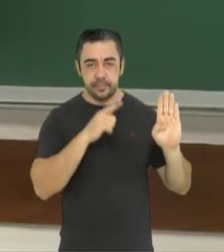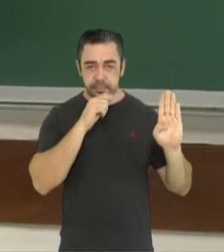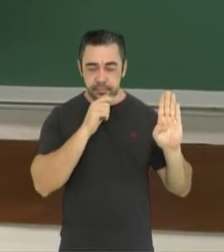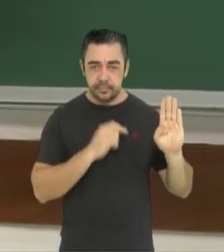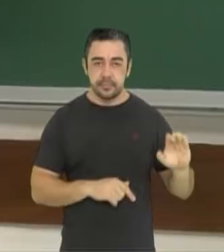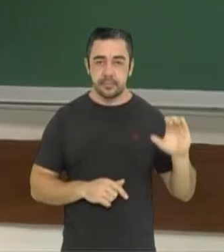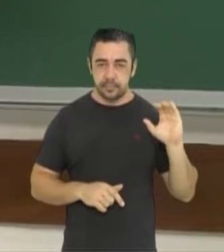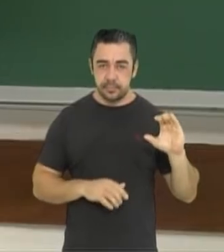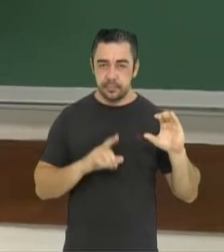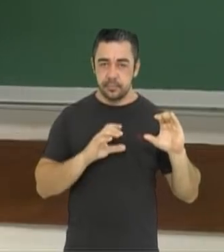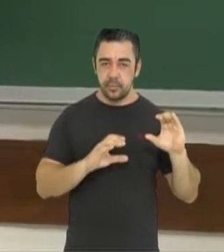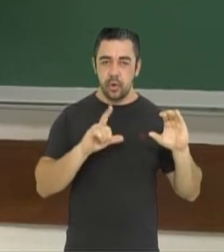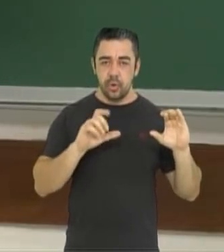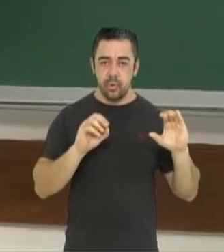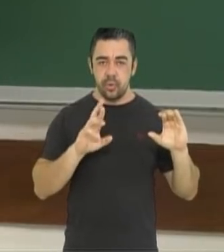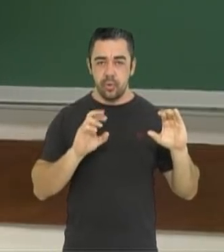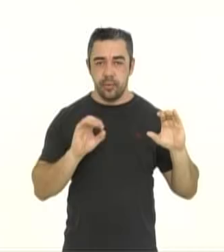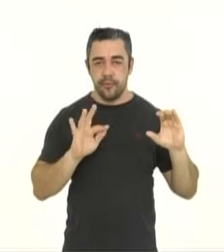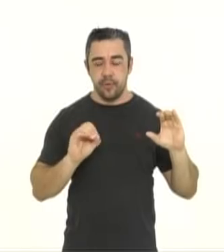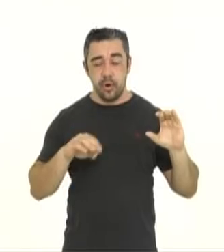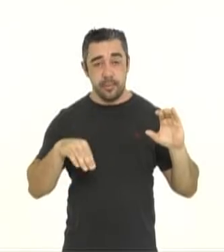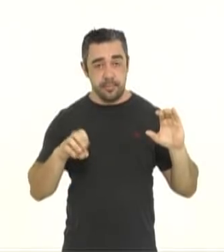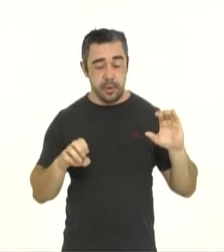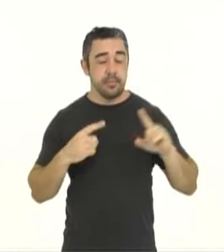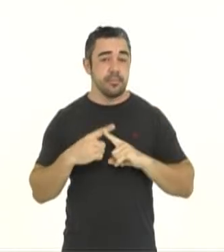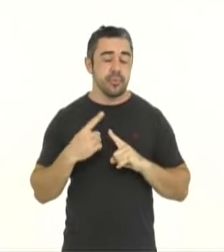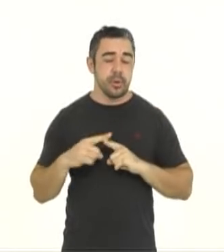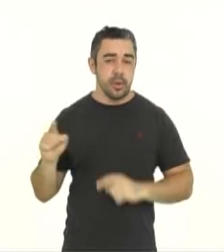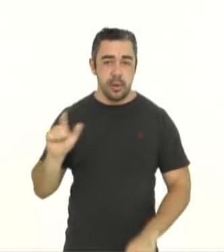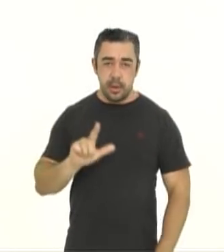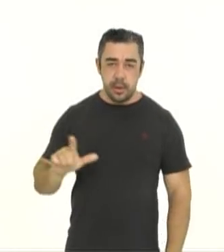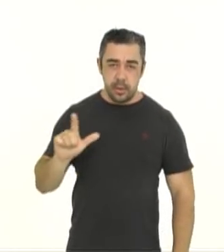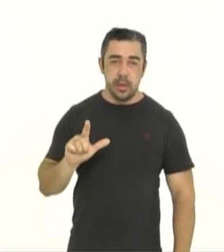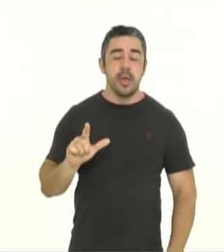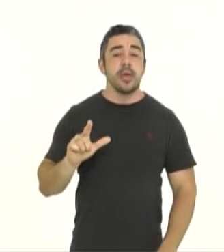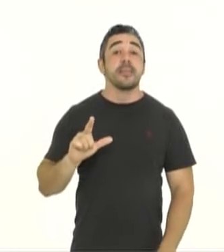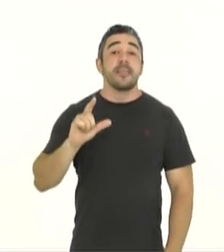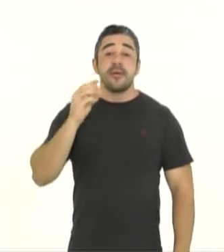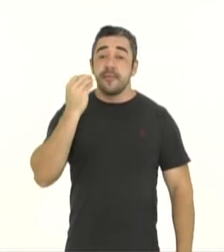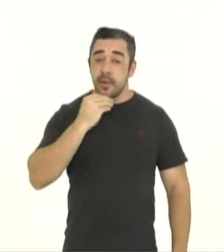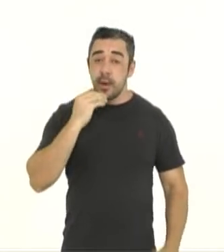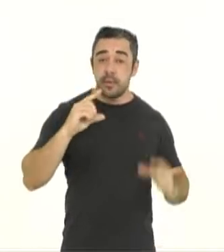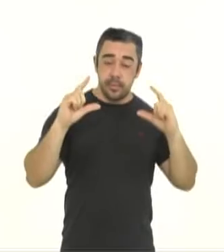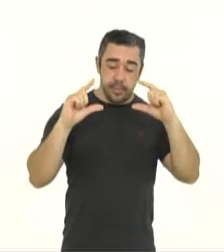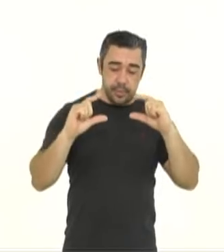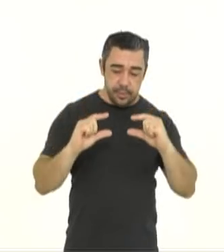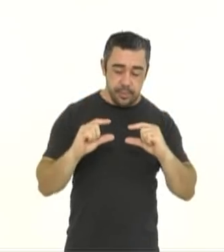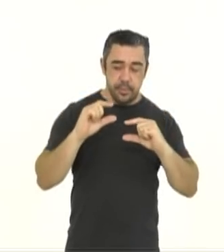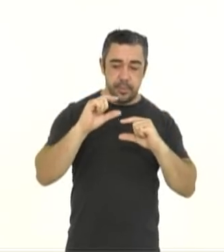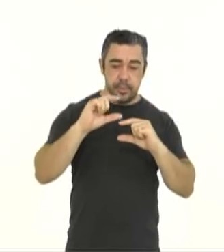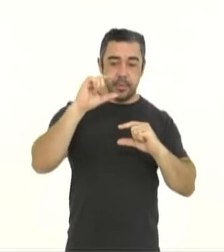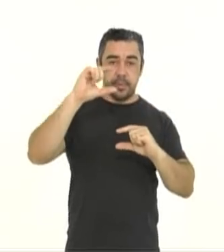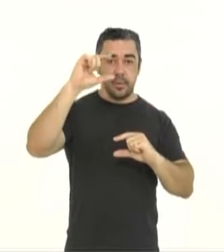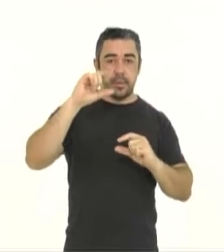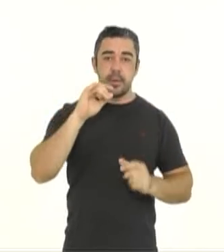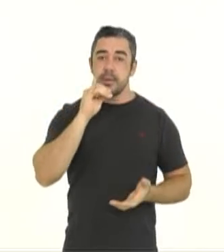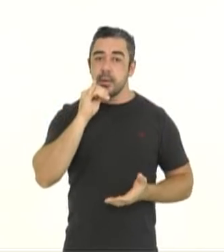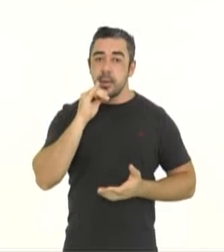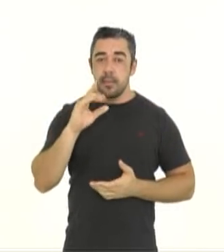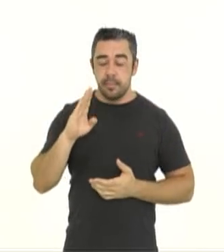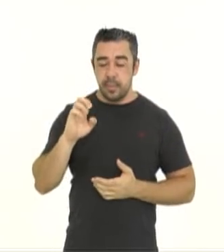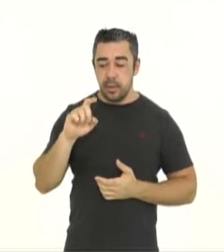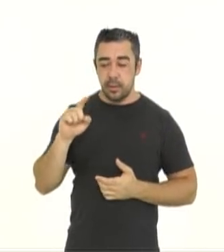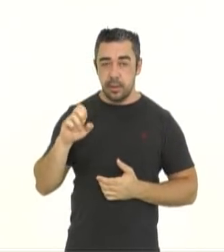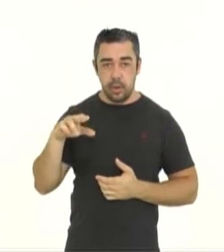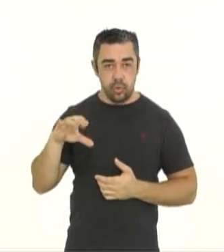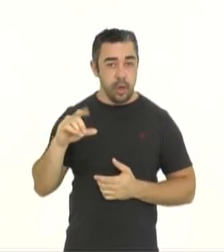e o C o clorofórmio. Isso se dá porque os líquidos menos densos ficam sobre os mais densos. Assim como o benzeno é o menos